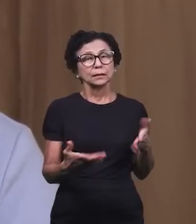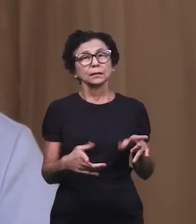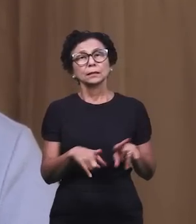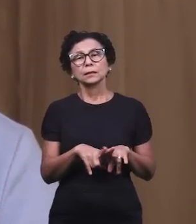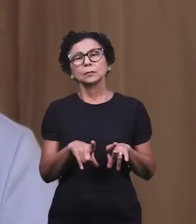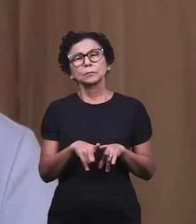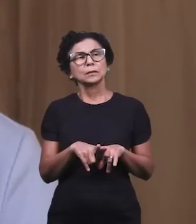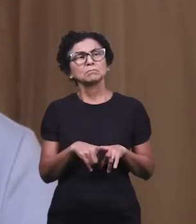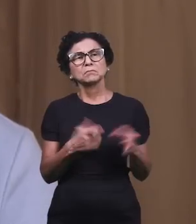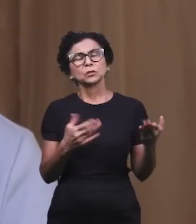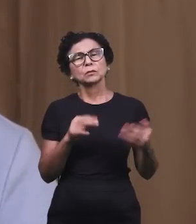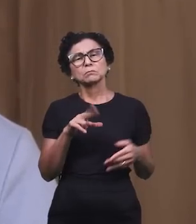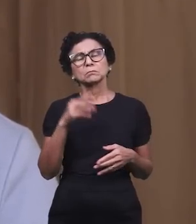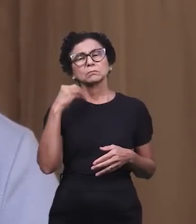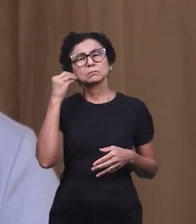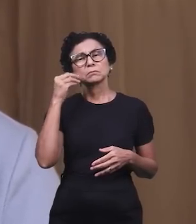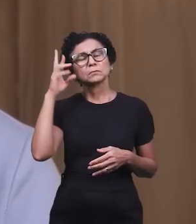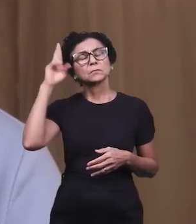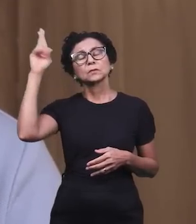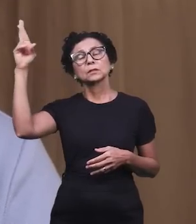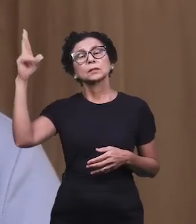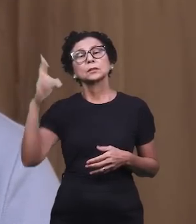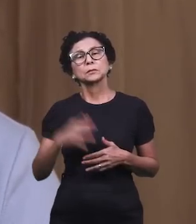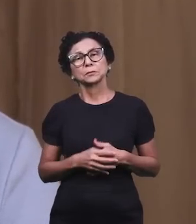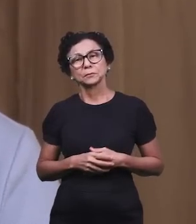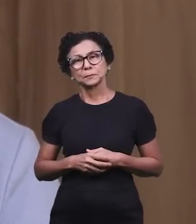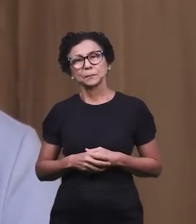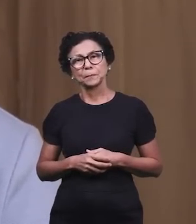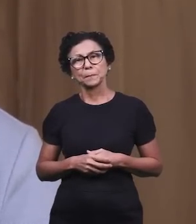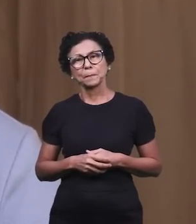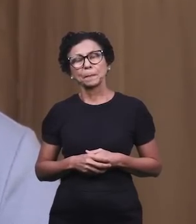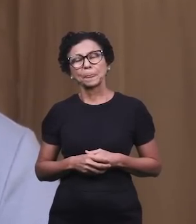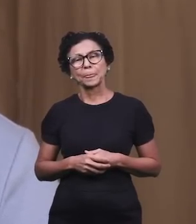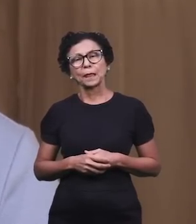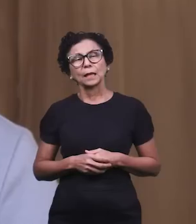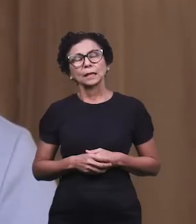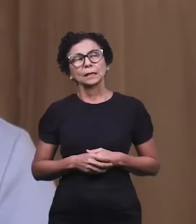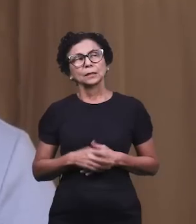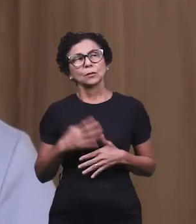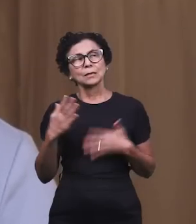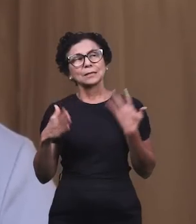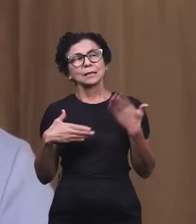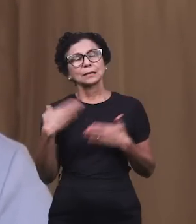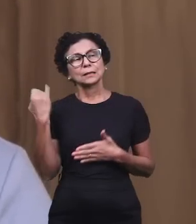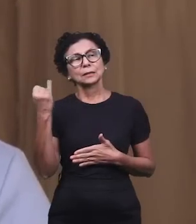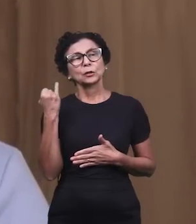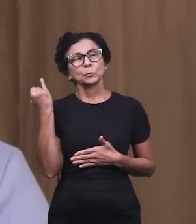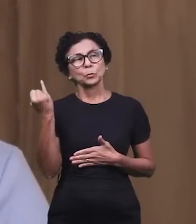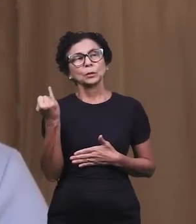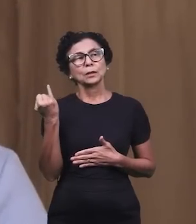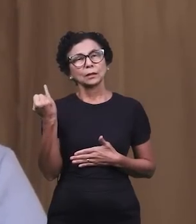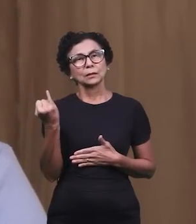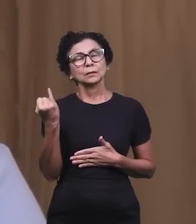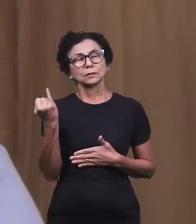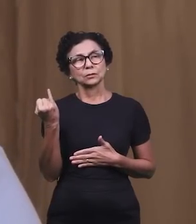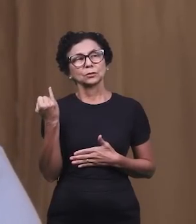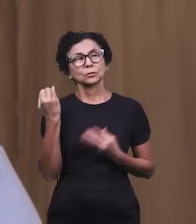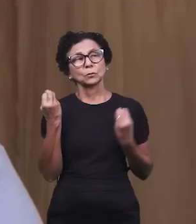com o Senhor. Então, como que essa alegria é importante para nós, a alegria do Senhor na nossa vida?